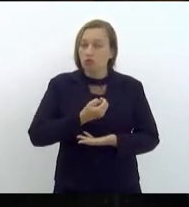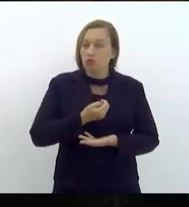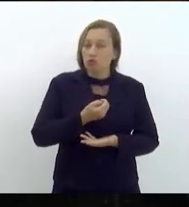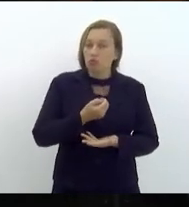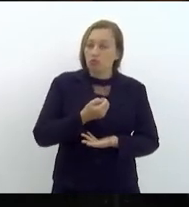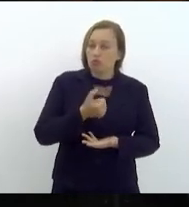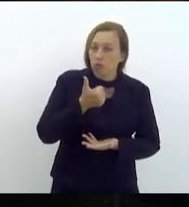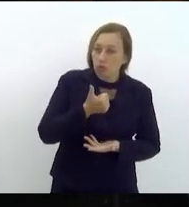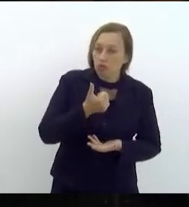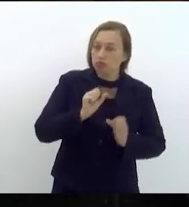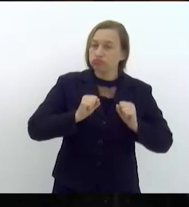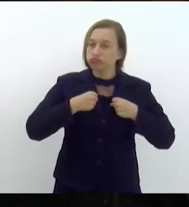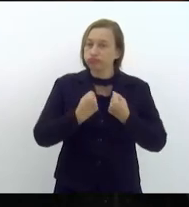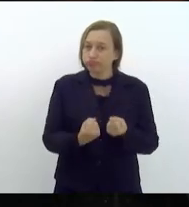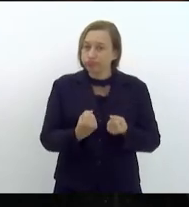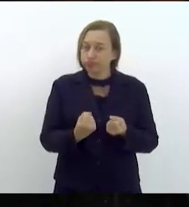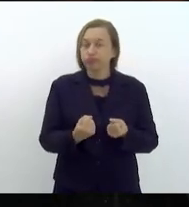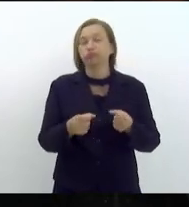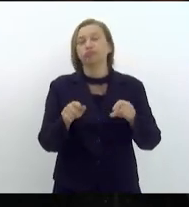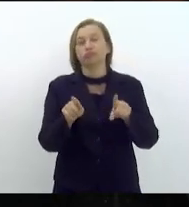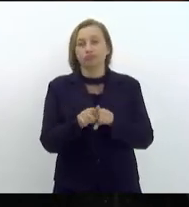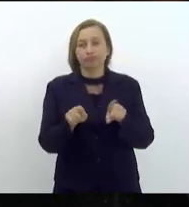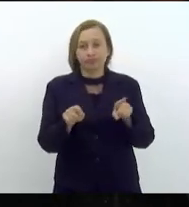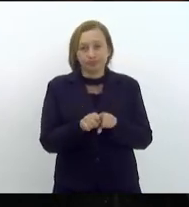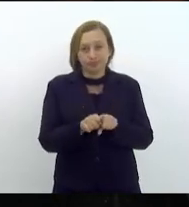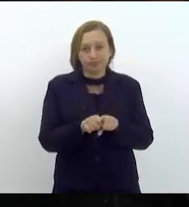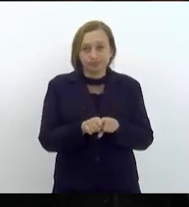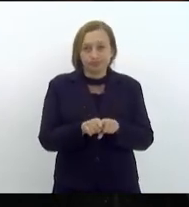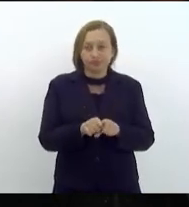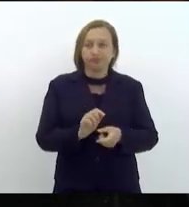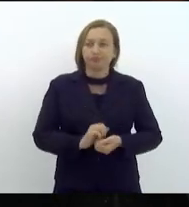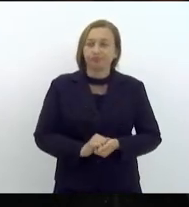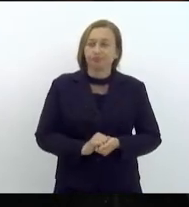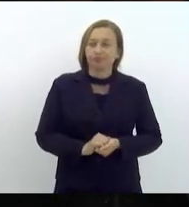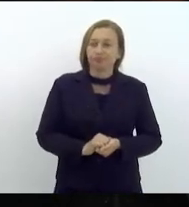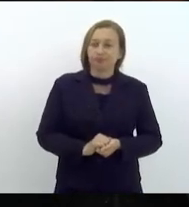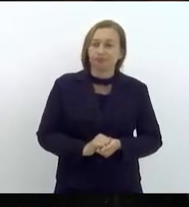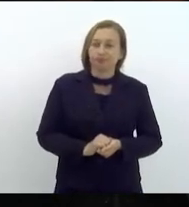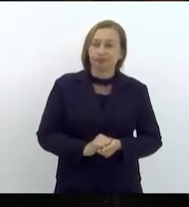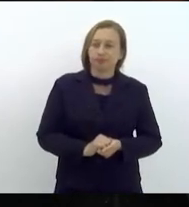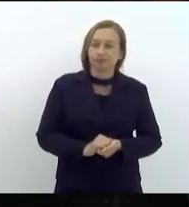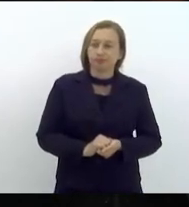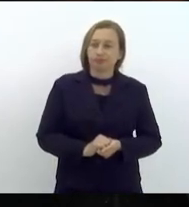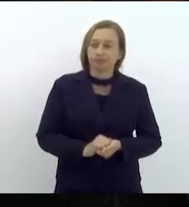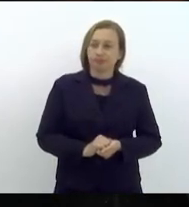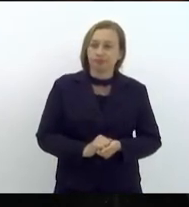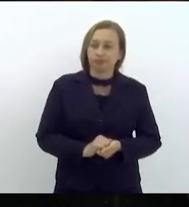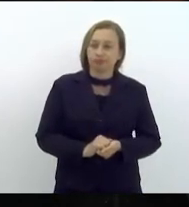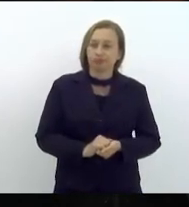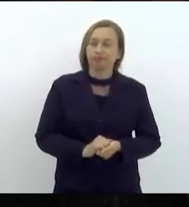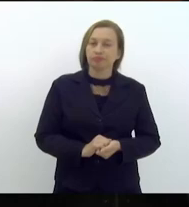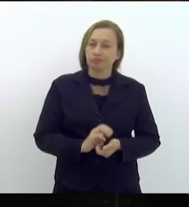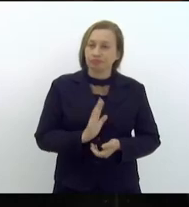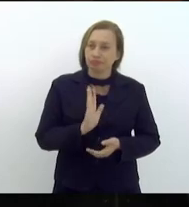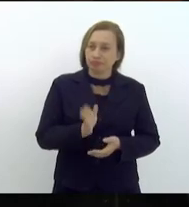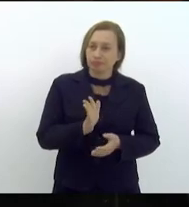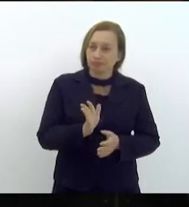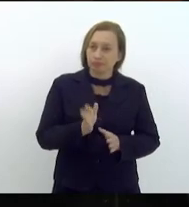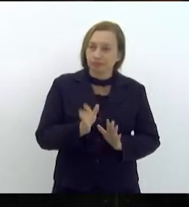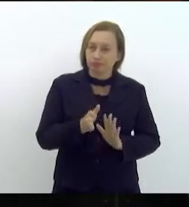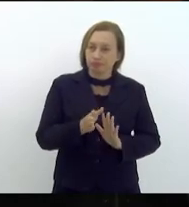defesa e além do mais protocolamos já vimos feito